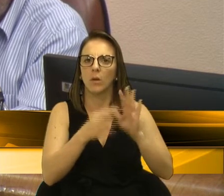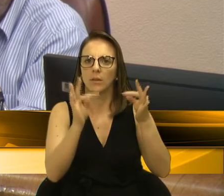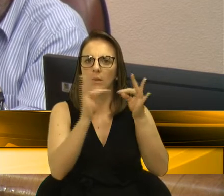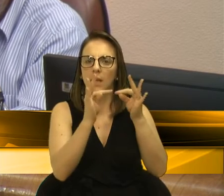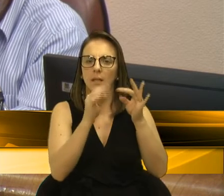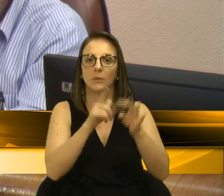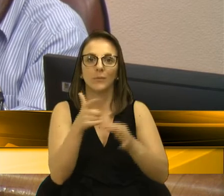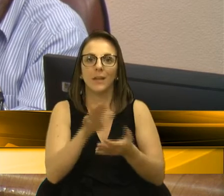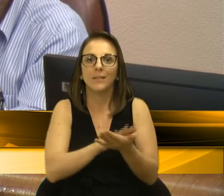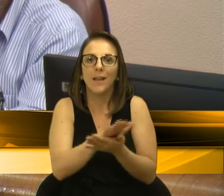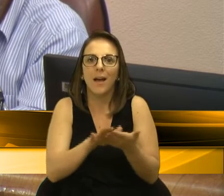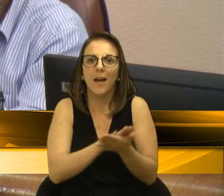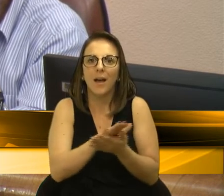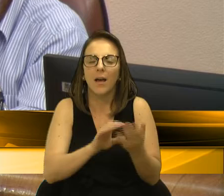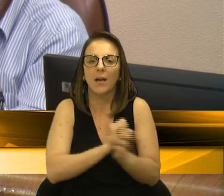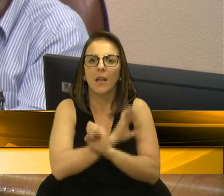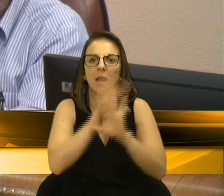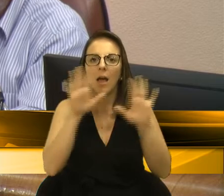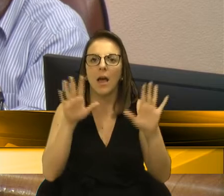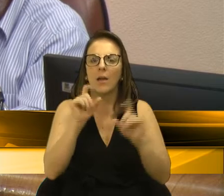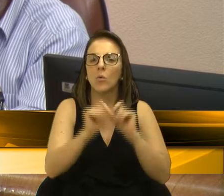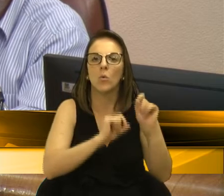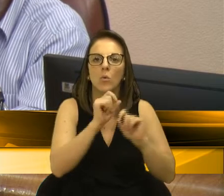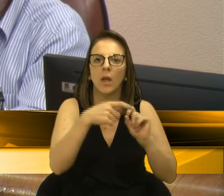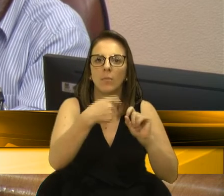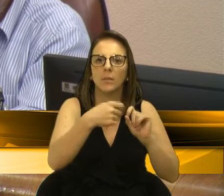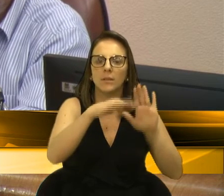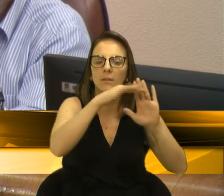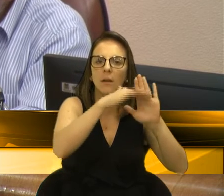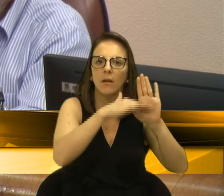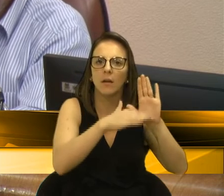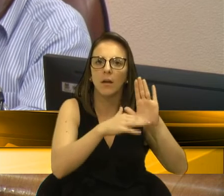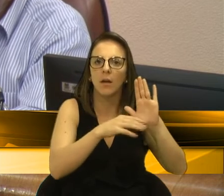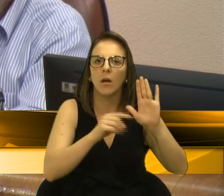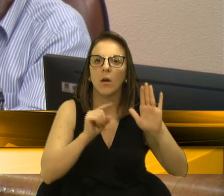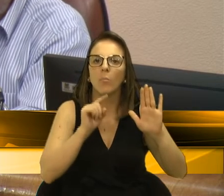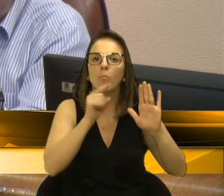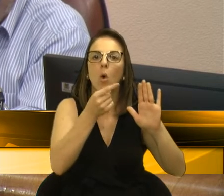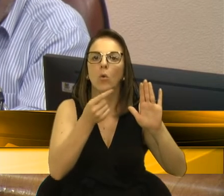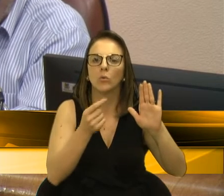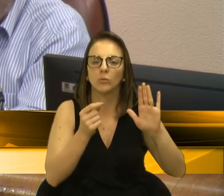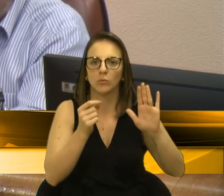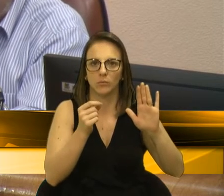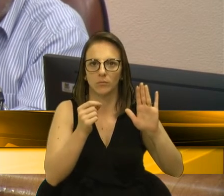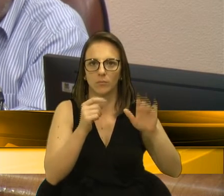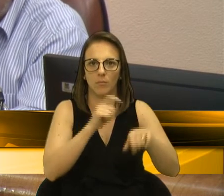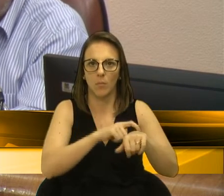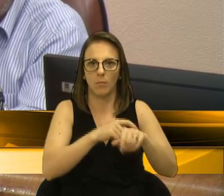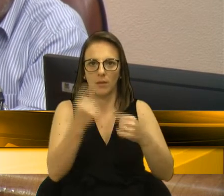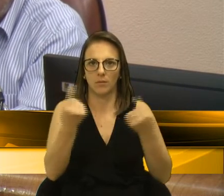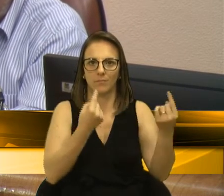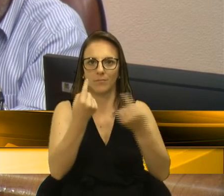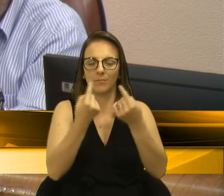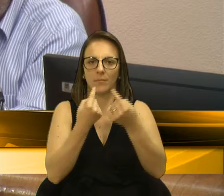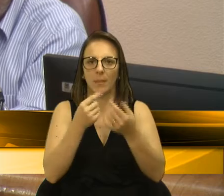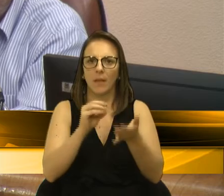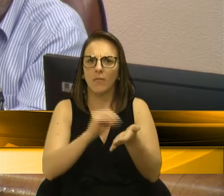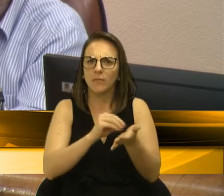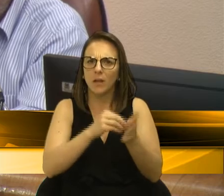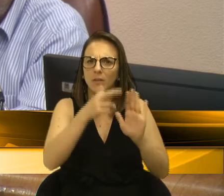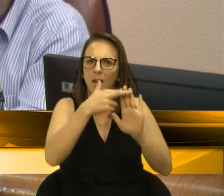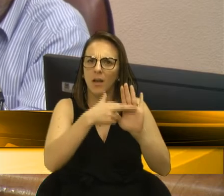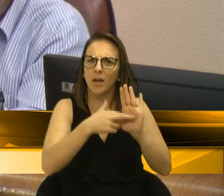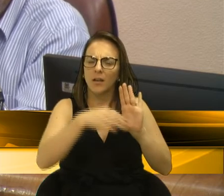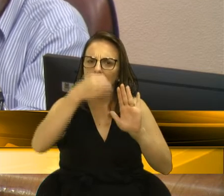dos aspectos a serem valorados para fins de pontuação. A ausência de critérios objetivos para análise da